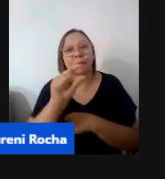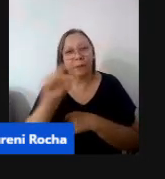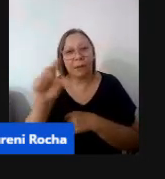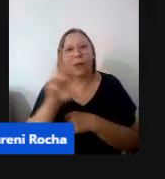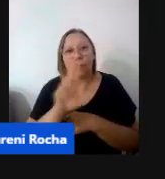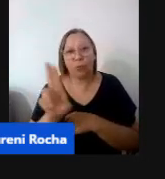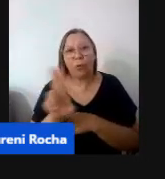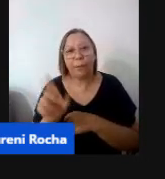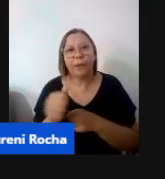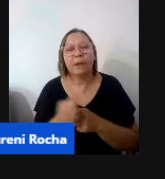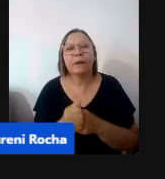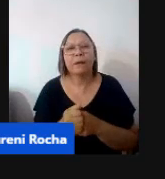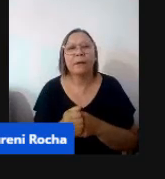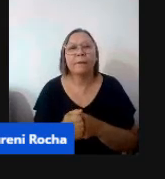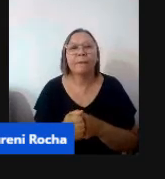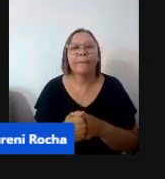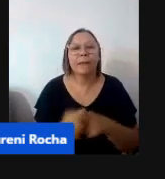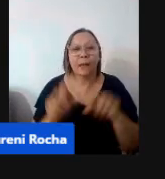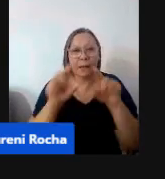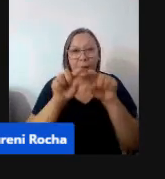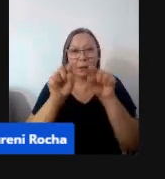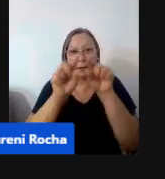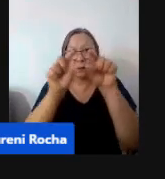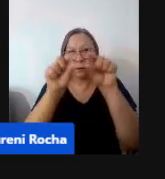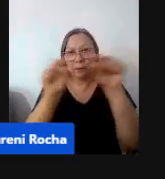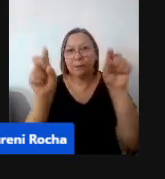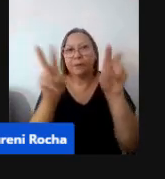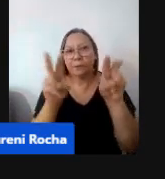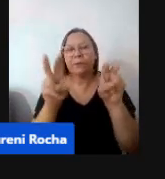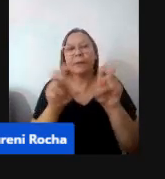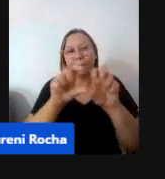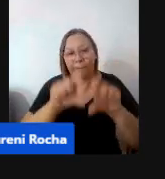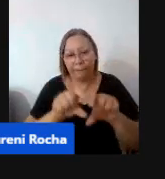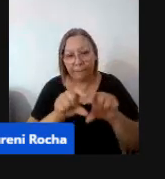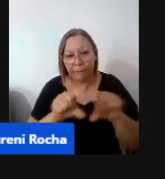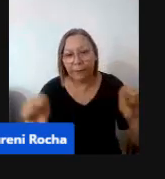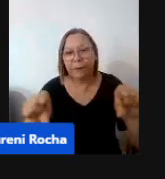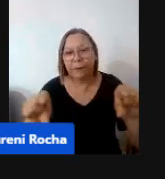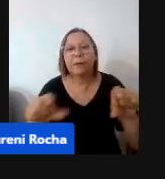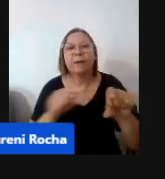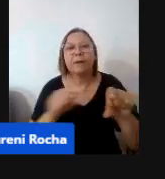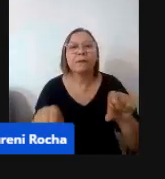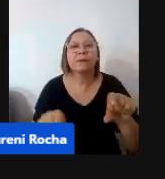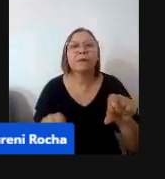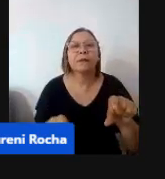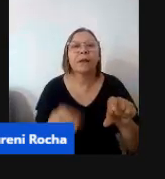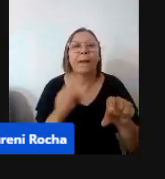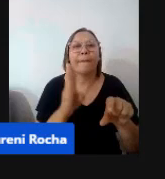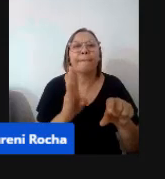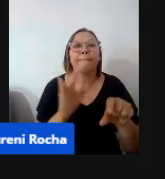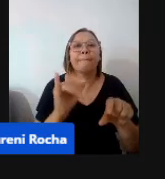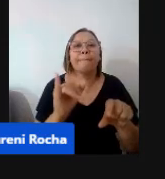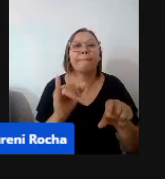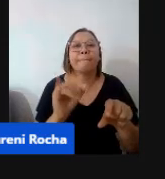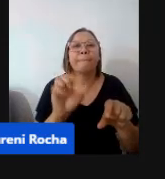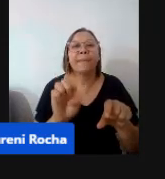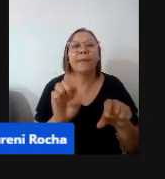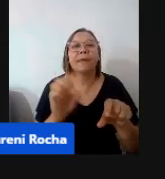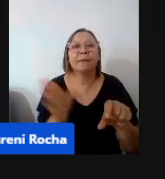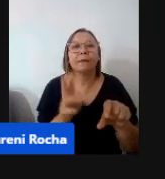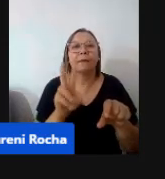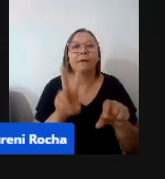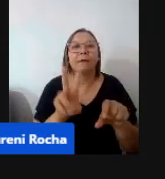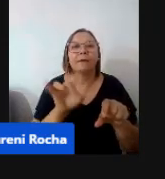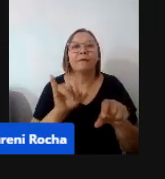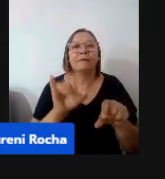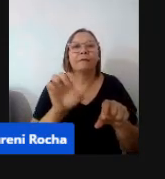texto, eu usei a fonte Vietnam. Então, só para vocês entenderem, se vocês quiserem buscar posteriormente lá no